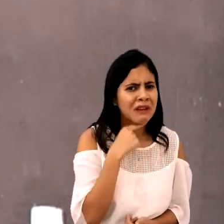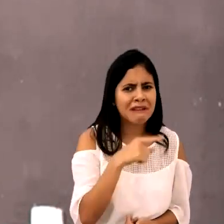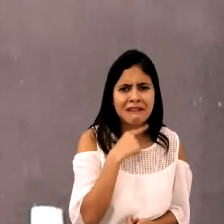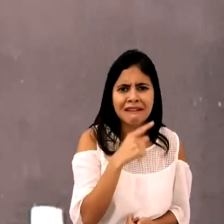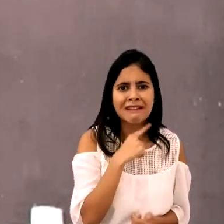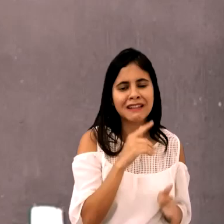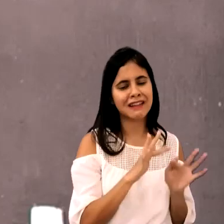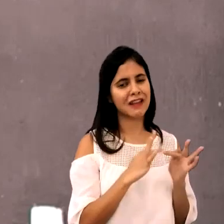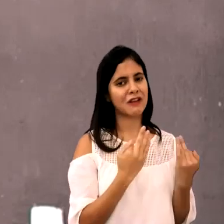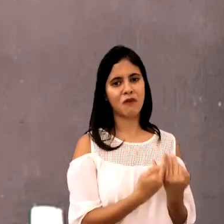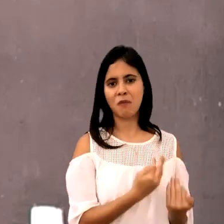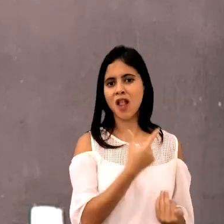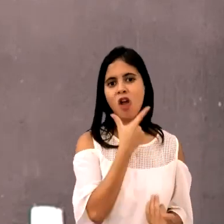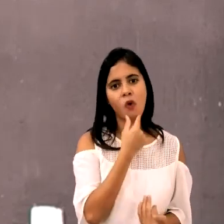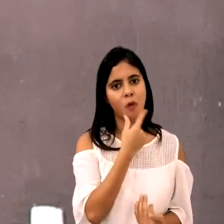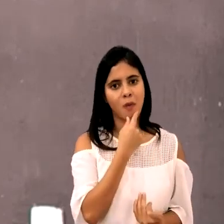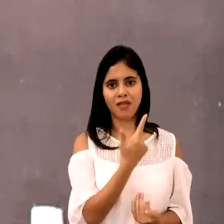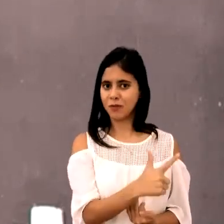elas.